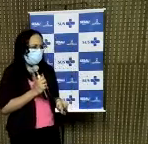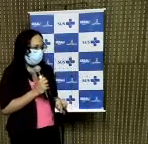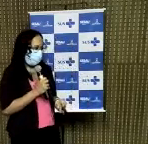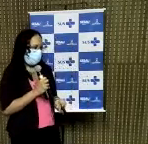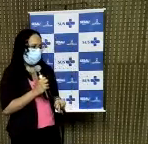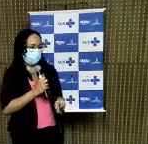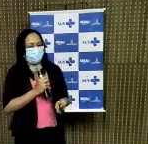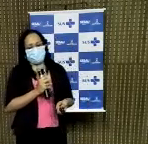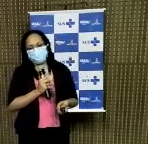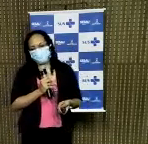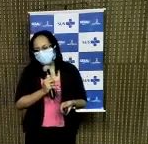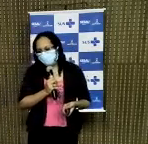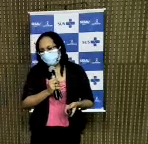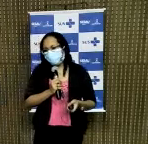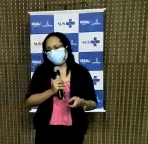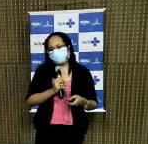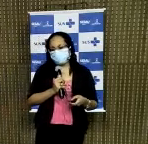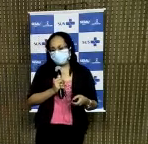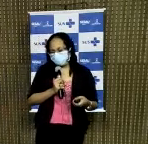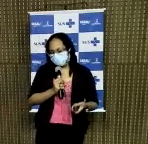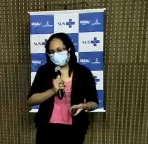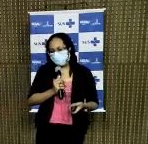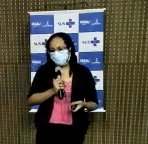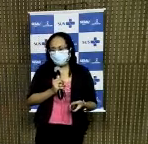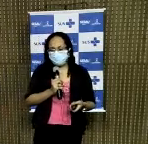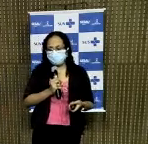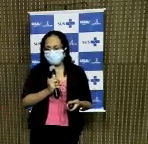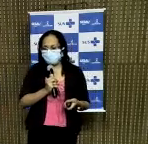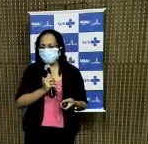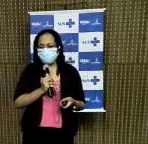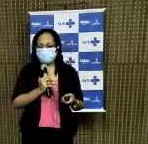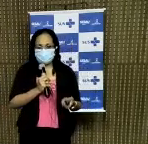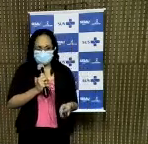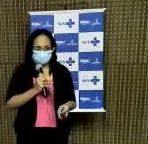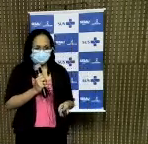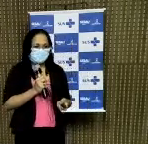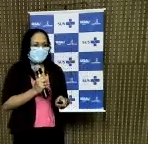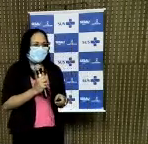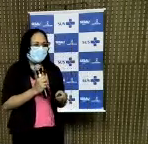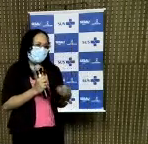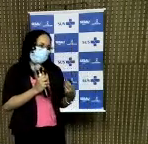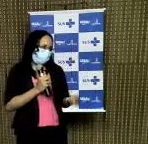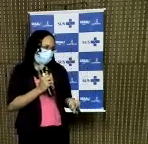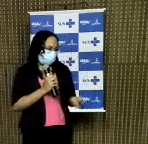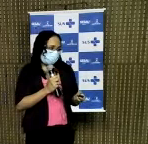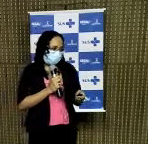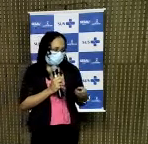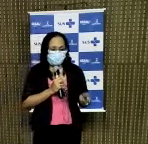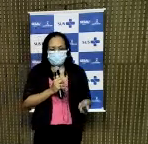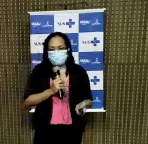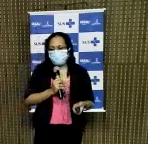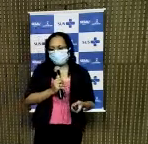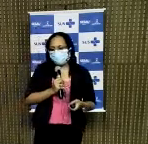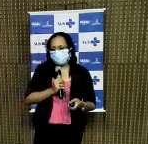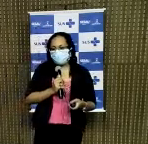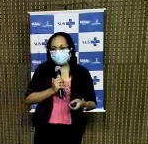passado, 4 gestantes de alto risco. Nesse semestre de 2021, nós tivemos 8, e ambos